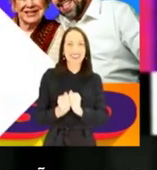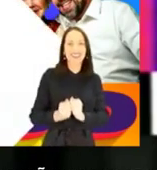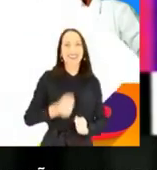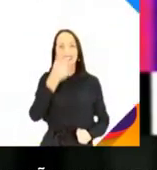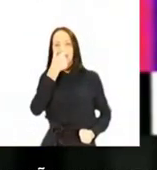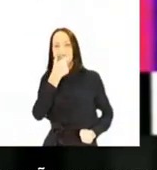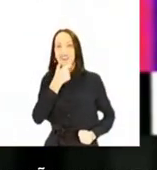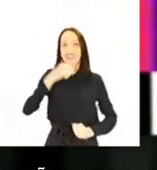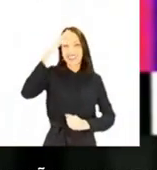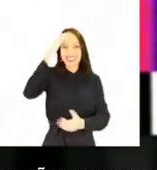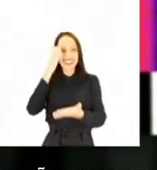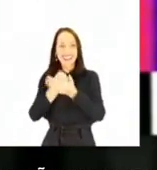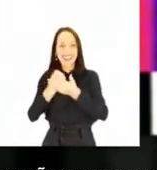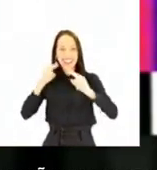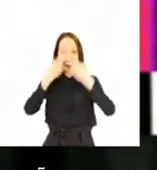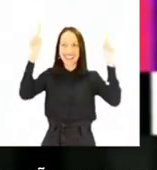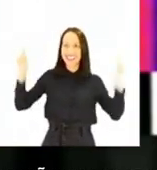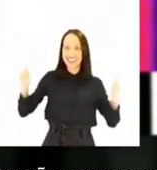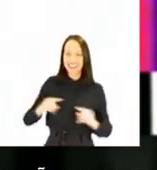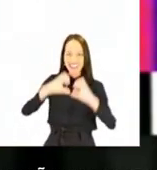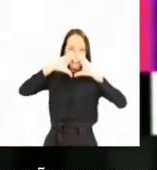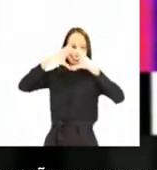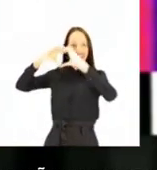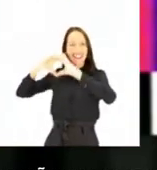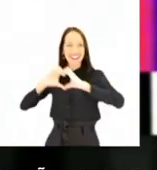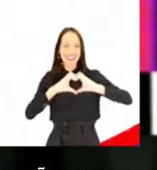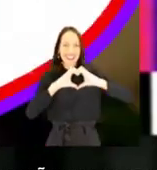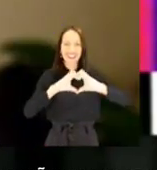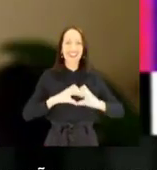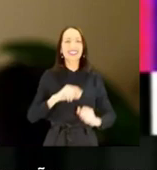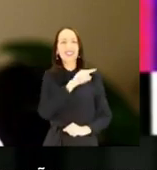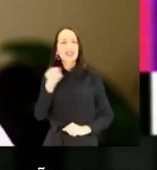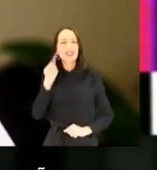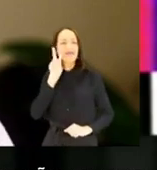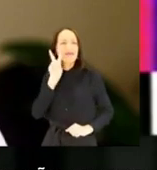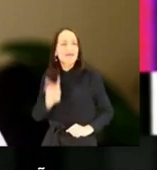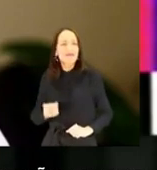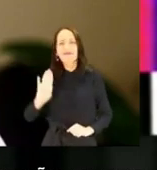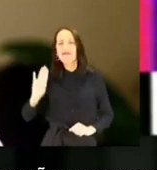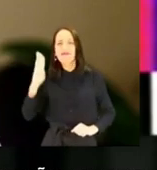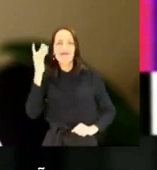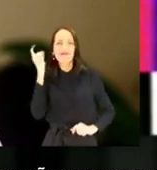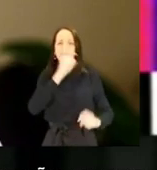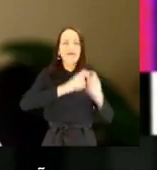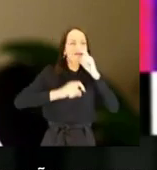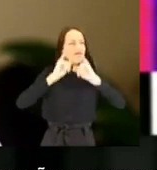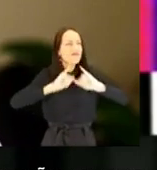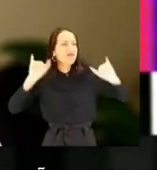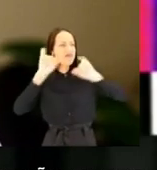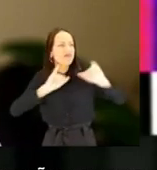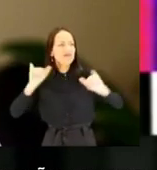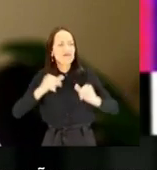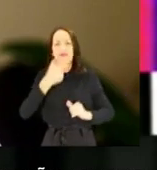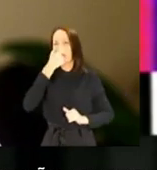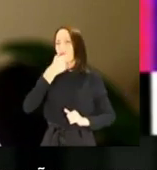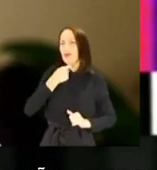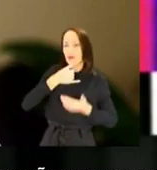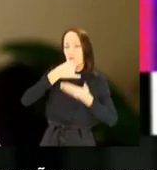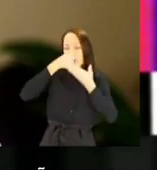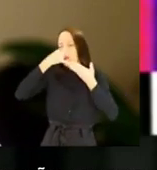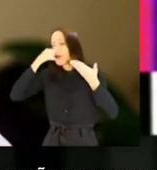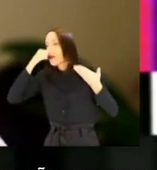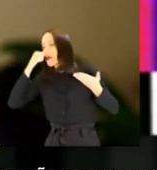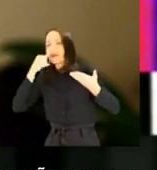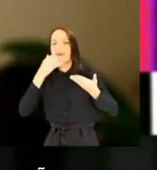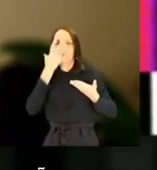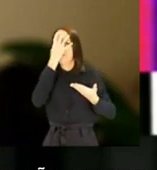cabeça, vai com bolos, vai com fé. Faz o coração aí, gente! Vocês viram que aquela farsa de que o Boulos usa